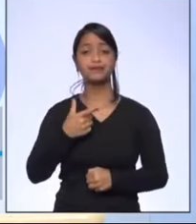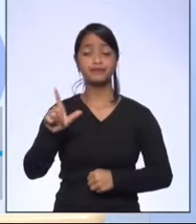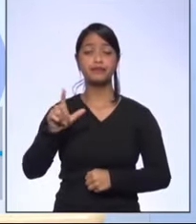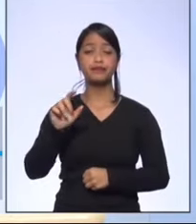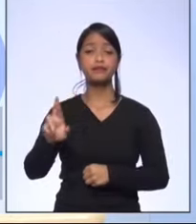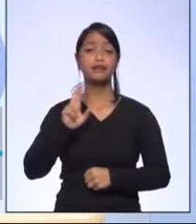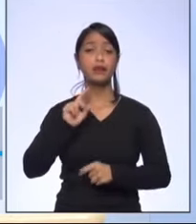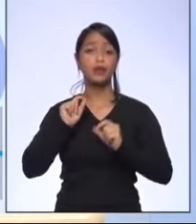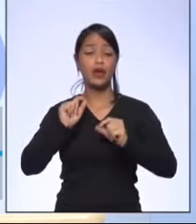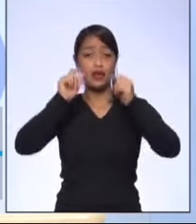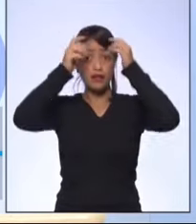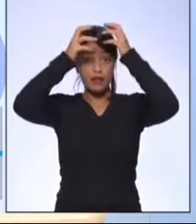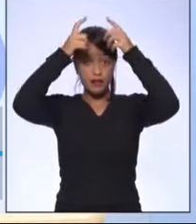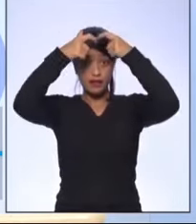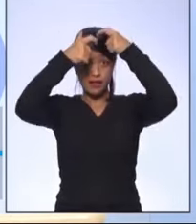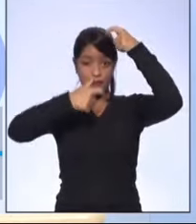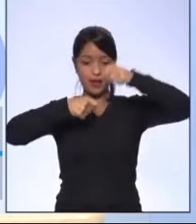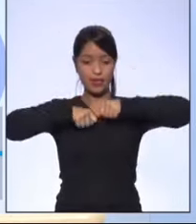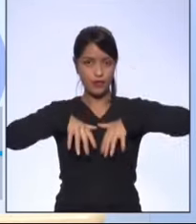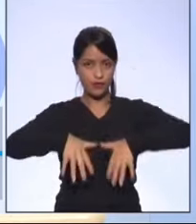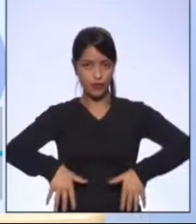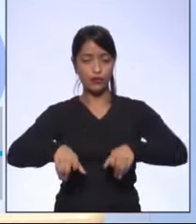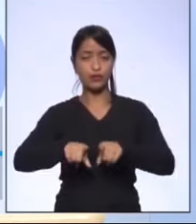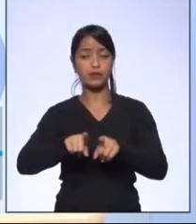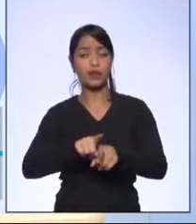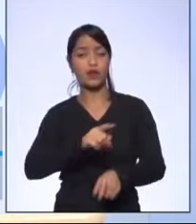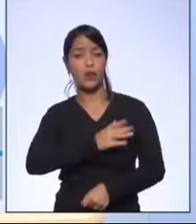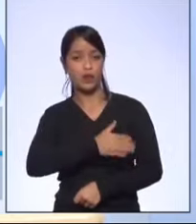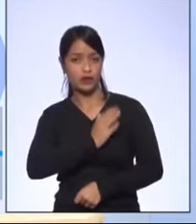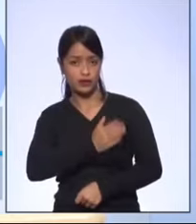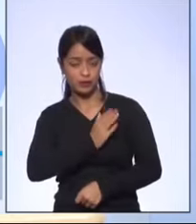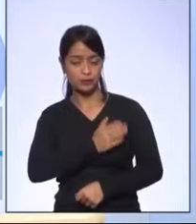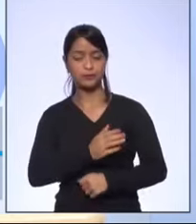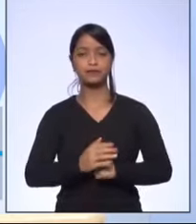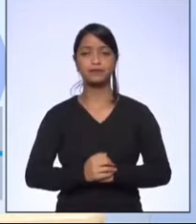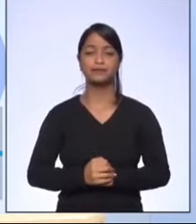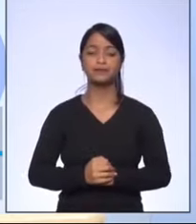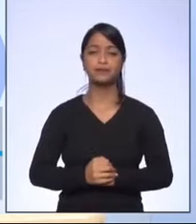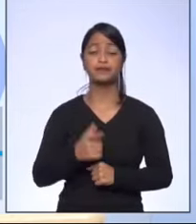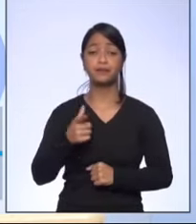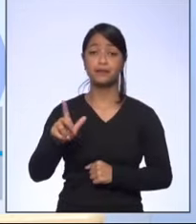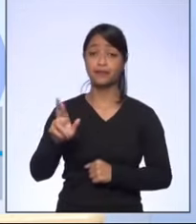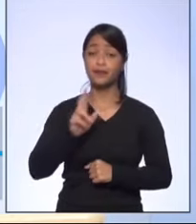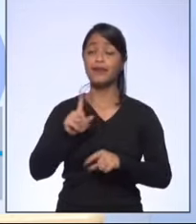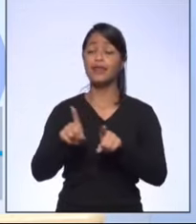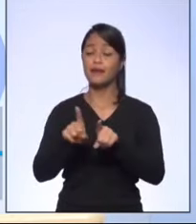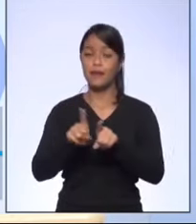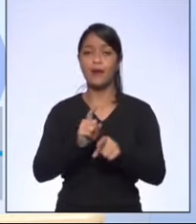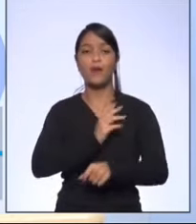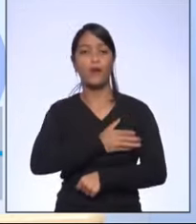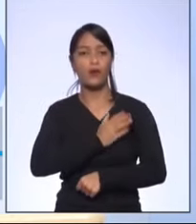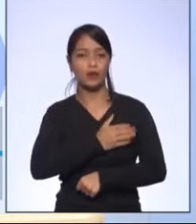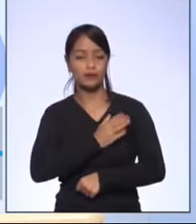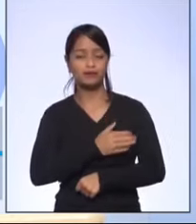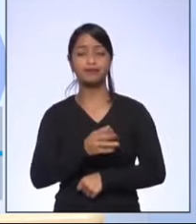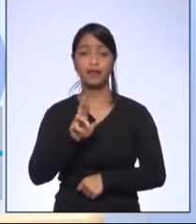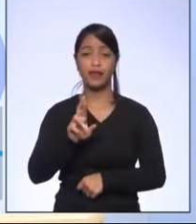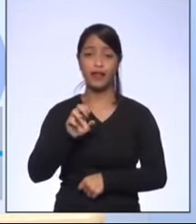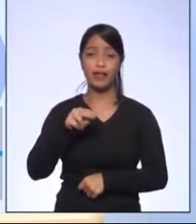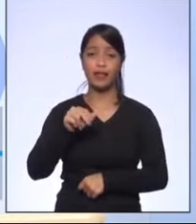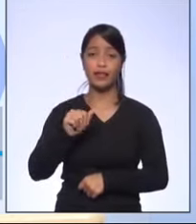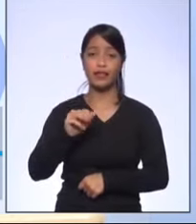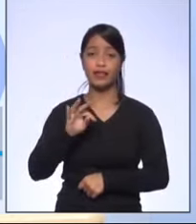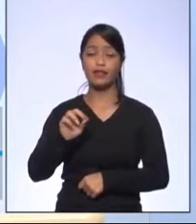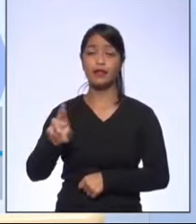e coração. A Marjorie também coração. Renato, pulmão e